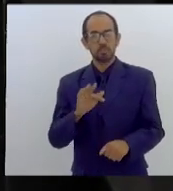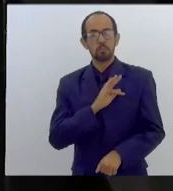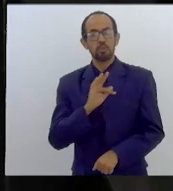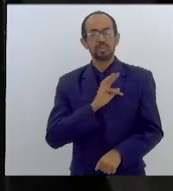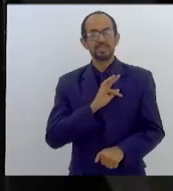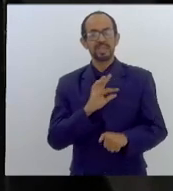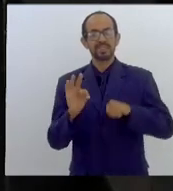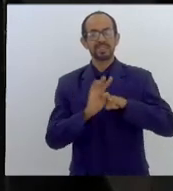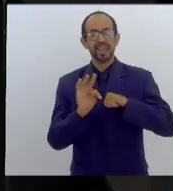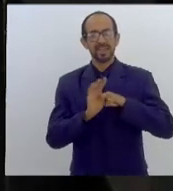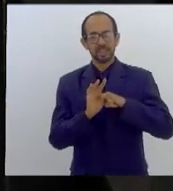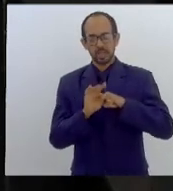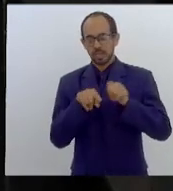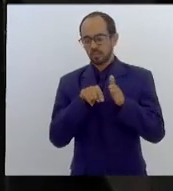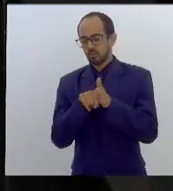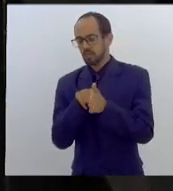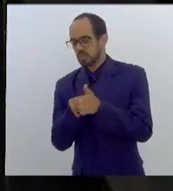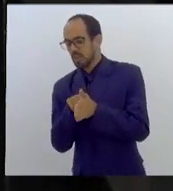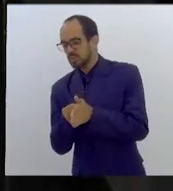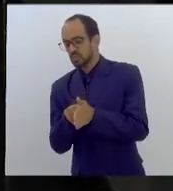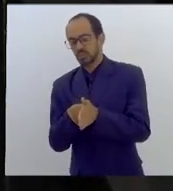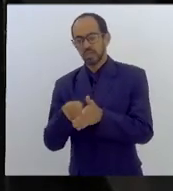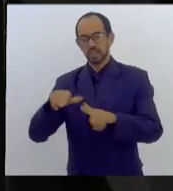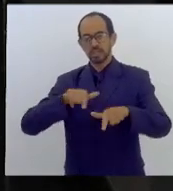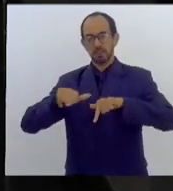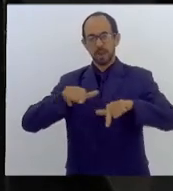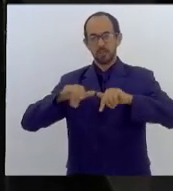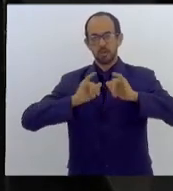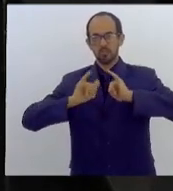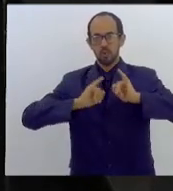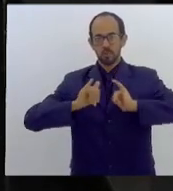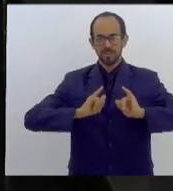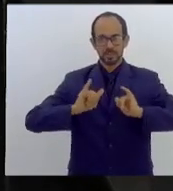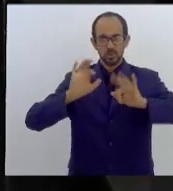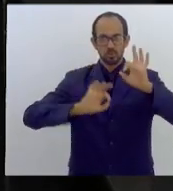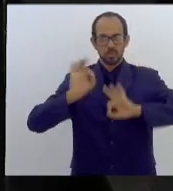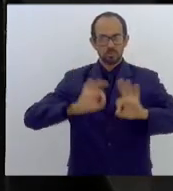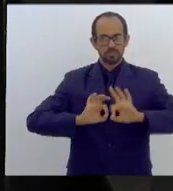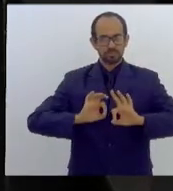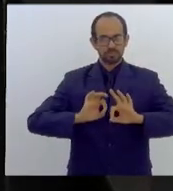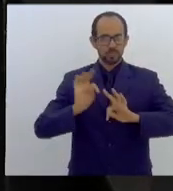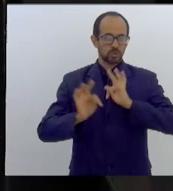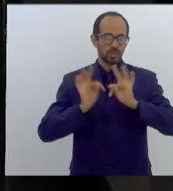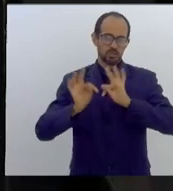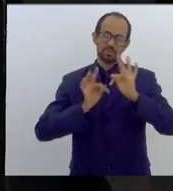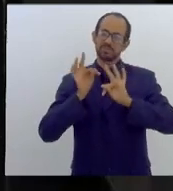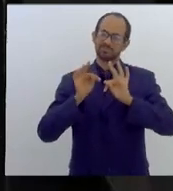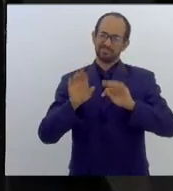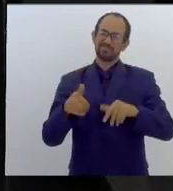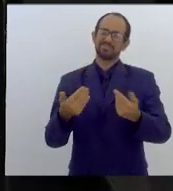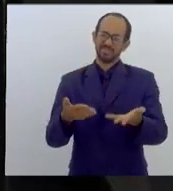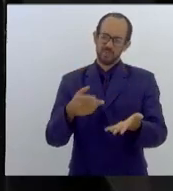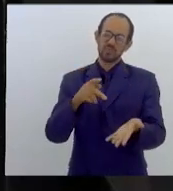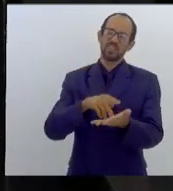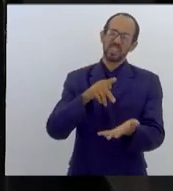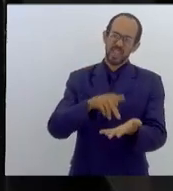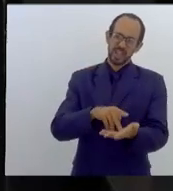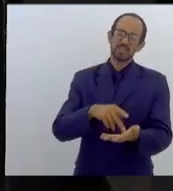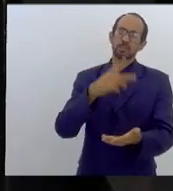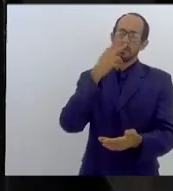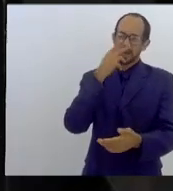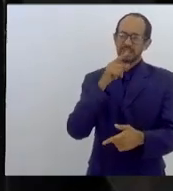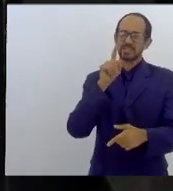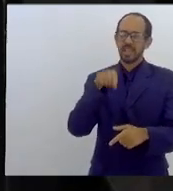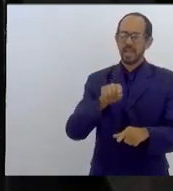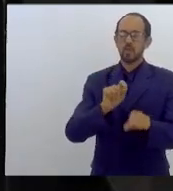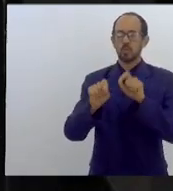polícia investigativa, da polícia que trabalha com a informação, com planejamento, com tecnologia. Então, de fato, o que parece ser é uma